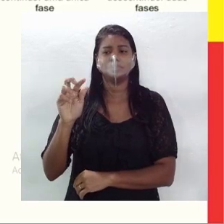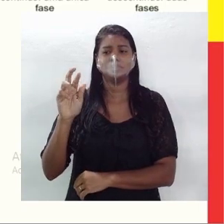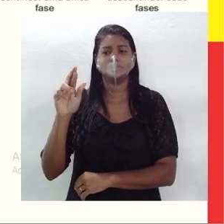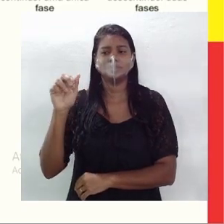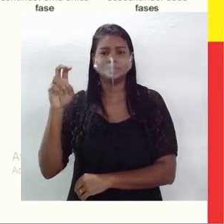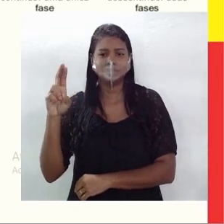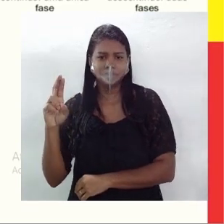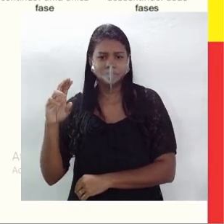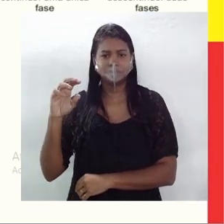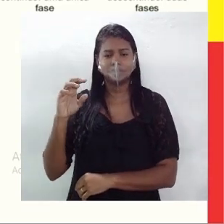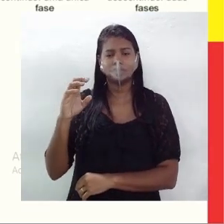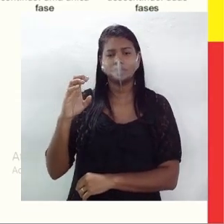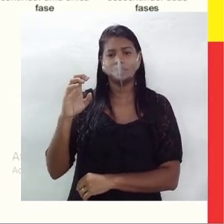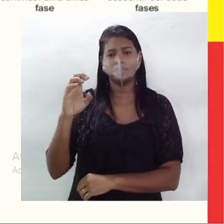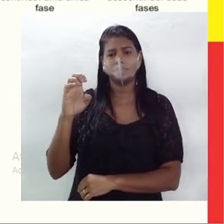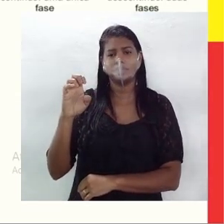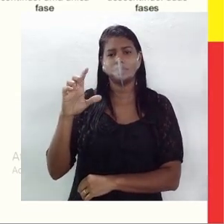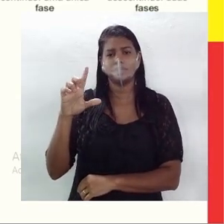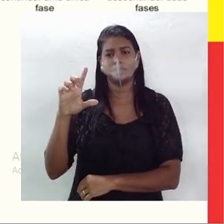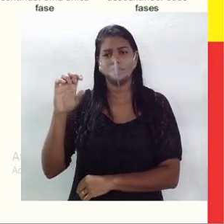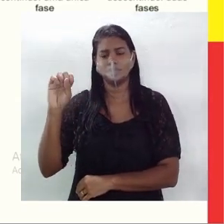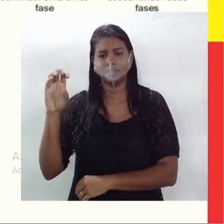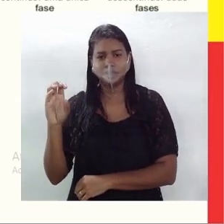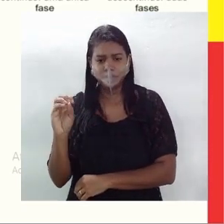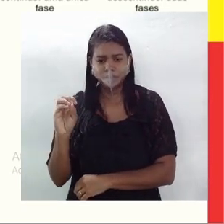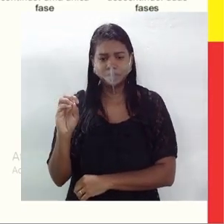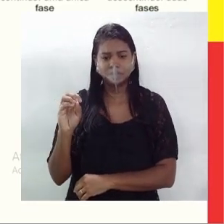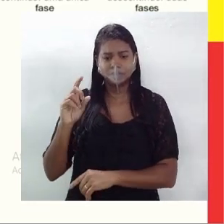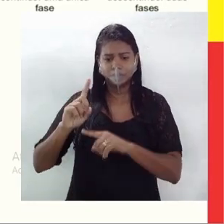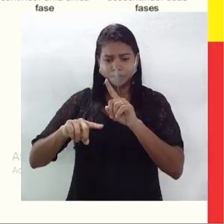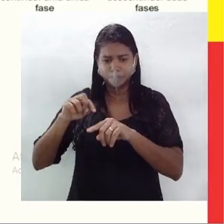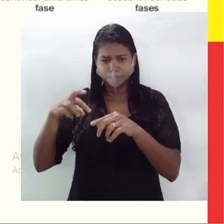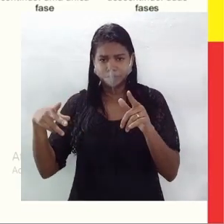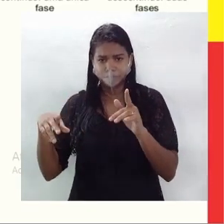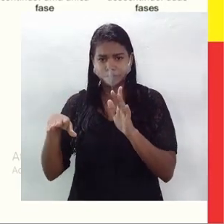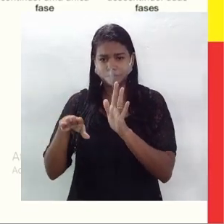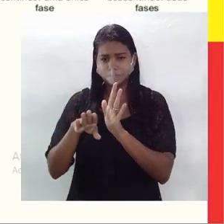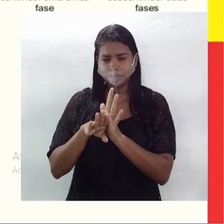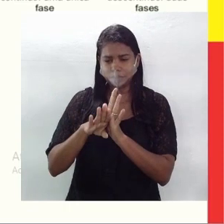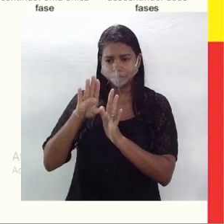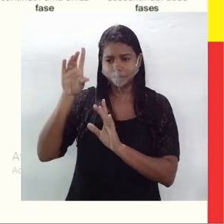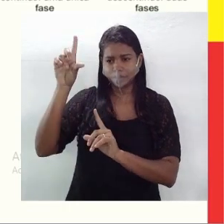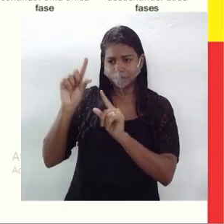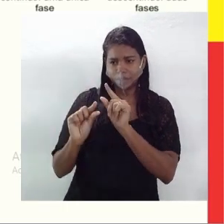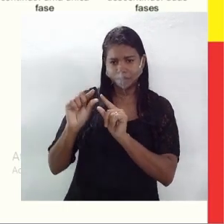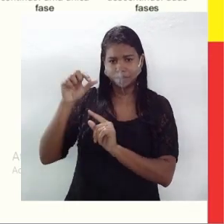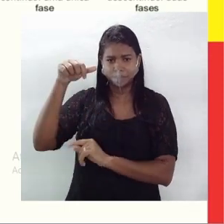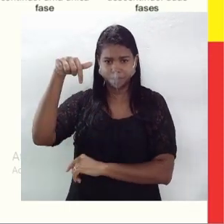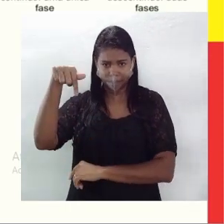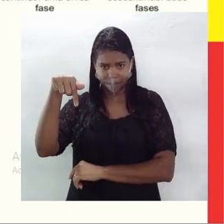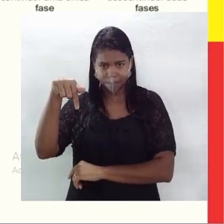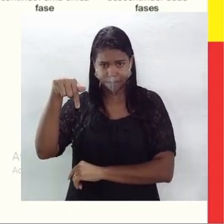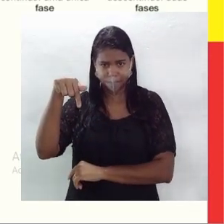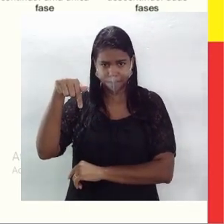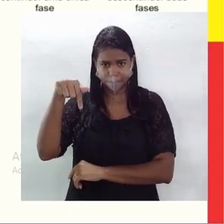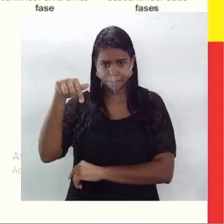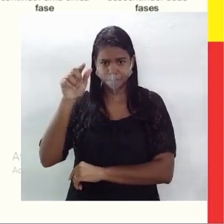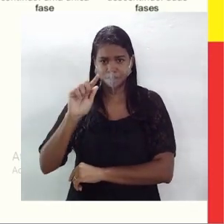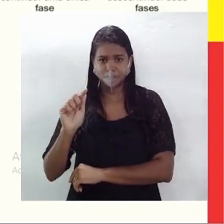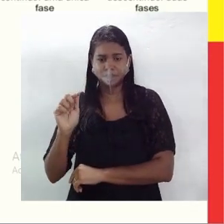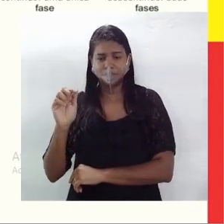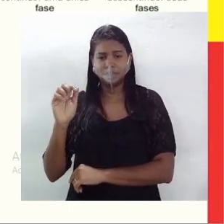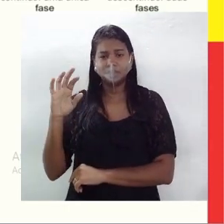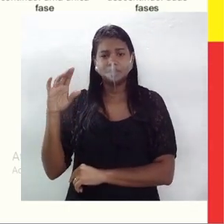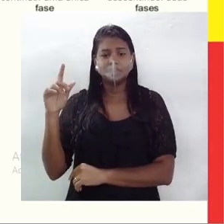quê? Que quando essa substância chega a menos 7 graus Celsius, ela vai sair do